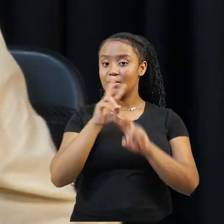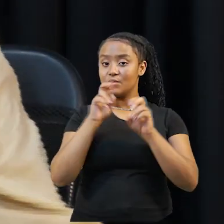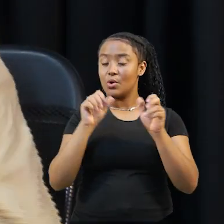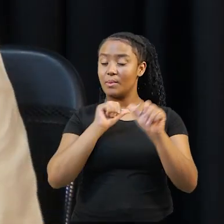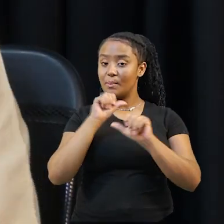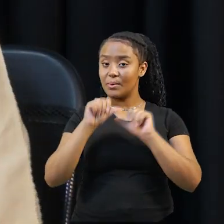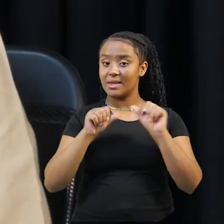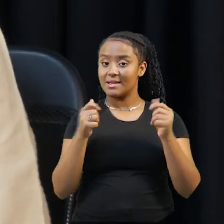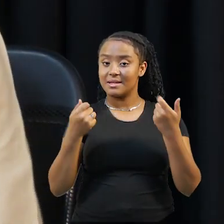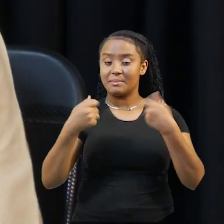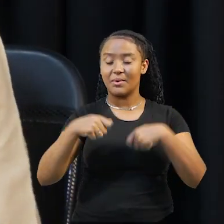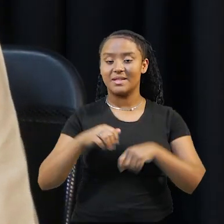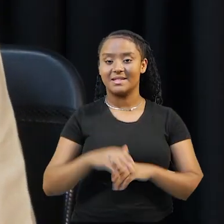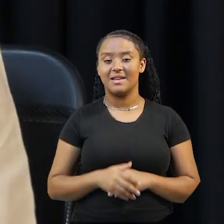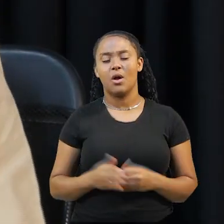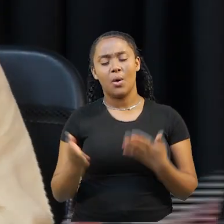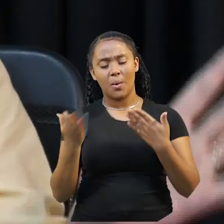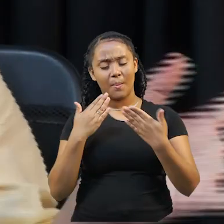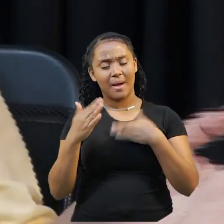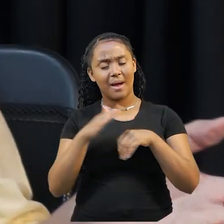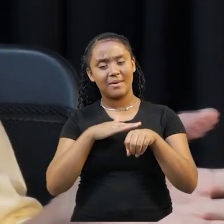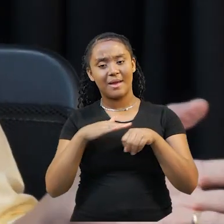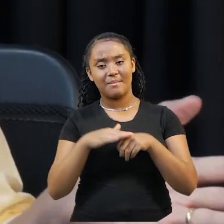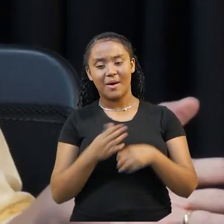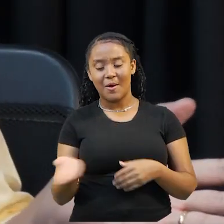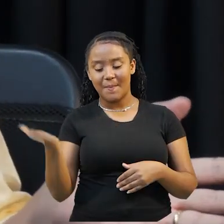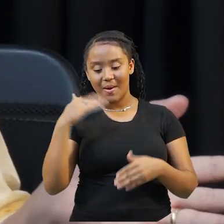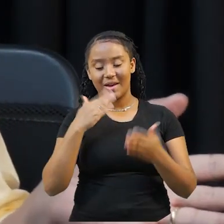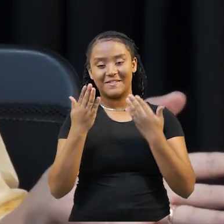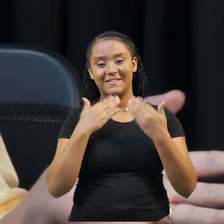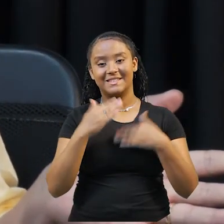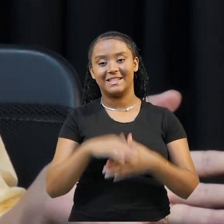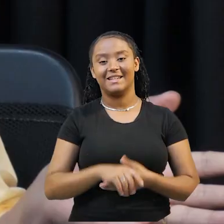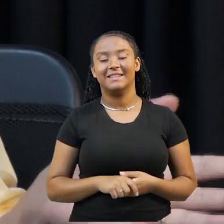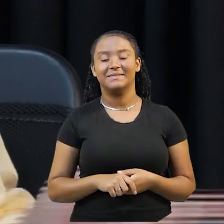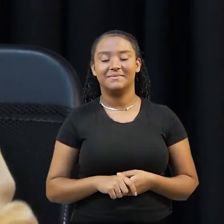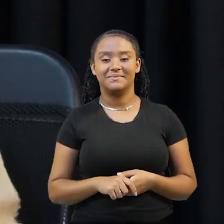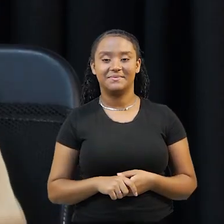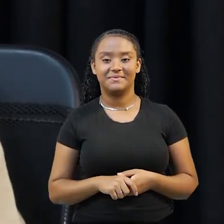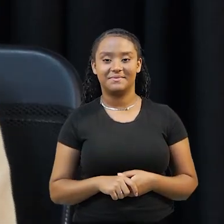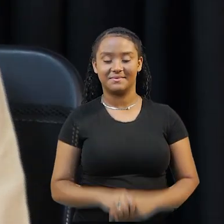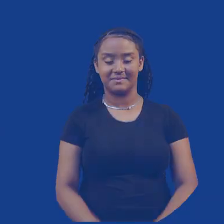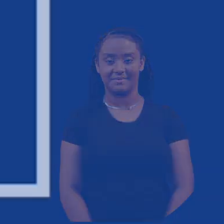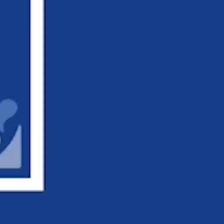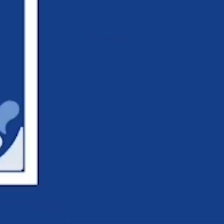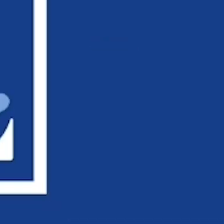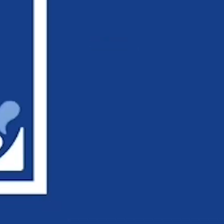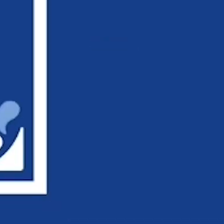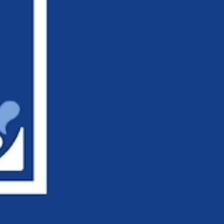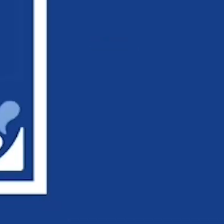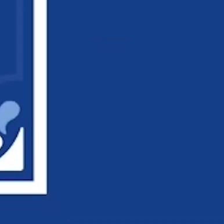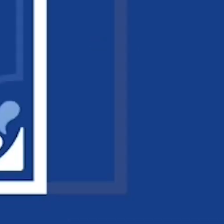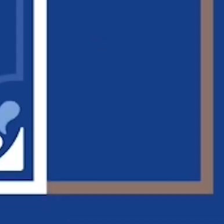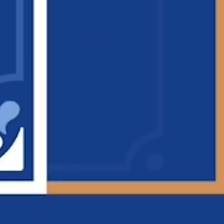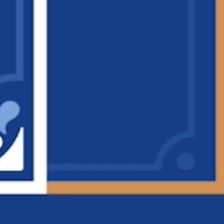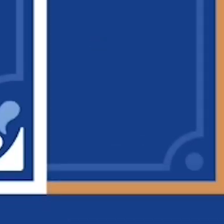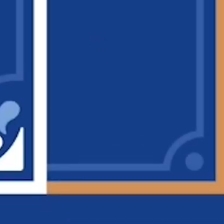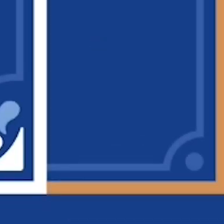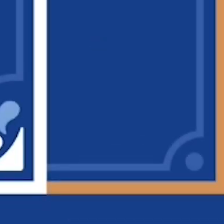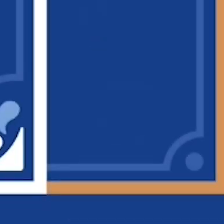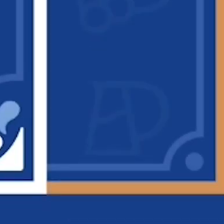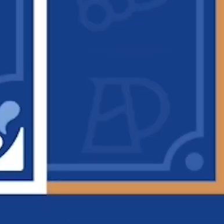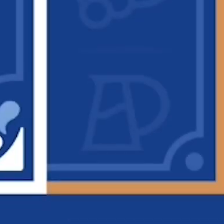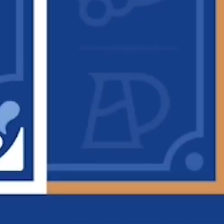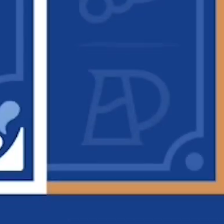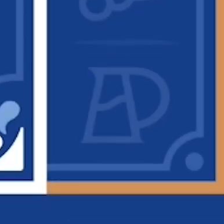de mudanças possíveis. O papo tá bom, né, Eliane? Bora prosear. Bora prosear daqui a pouco. Bora Prosear vai para um